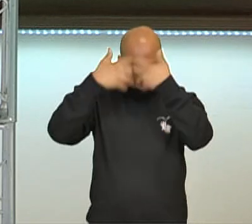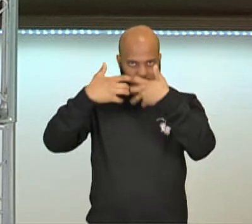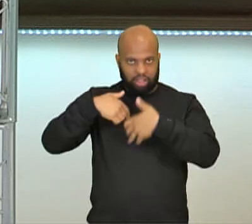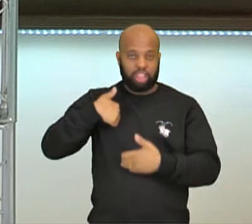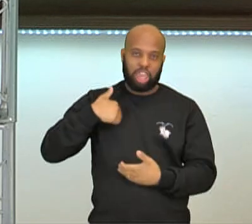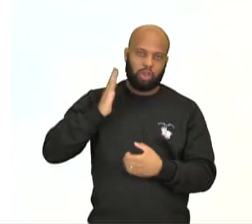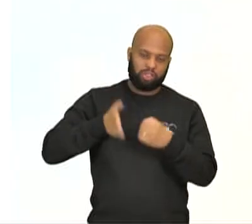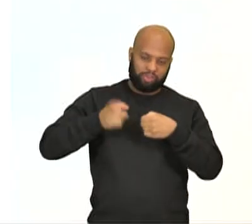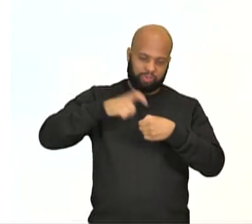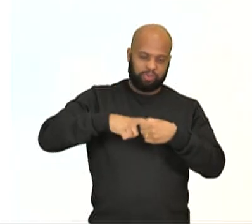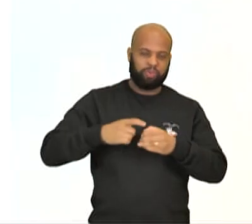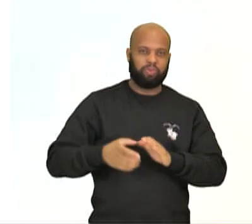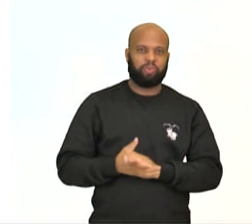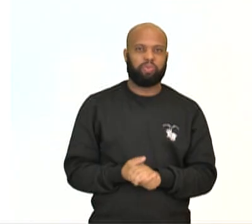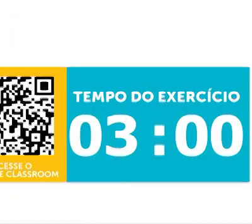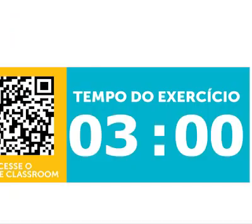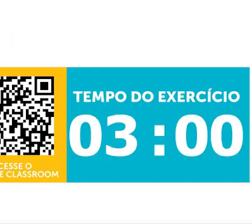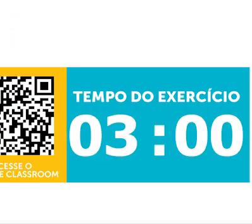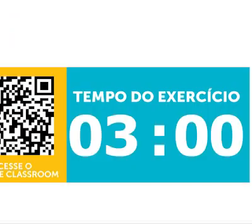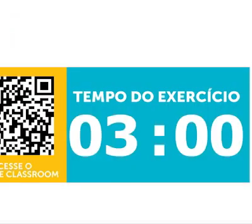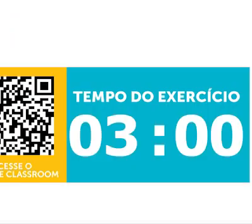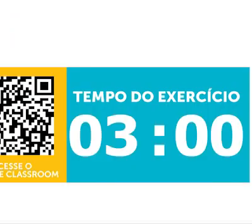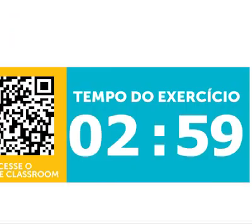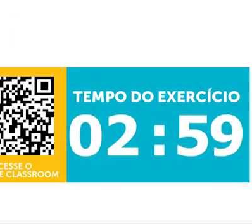falar sobre isso.